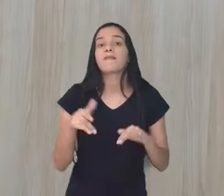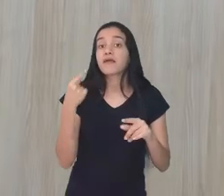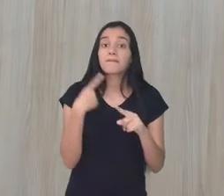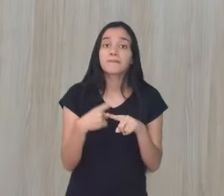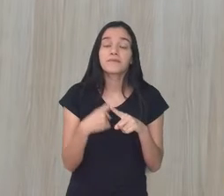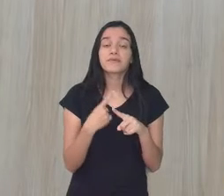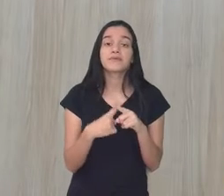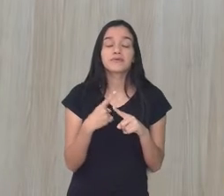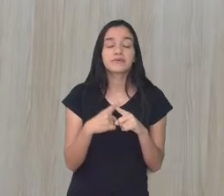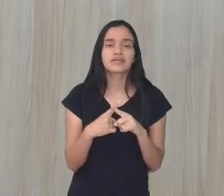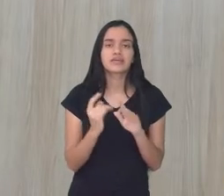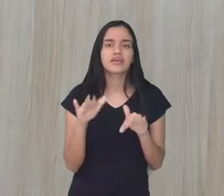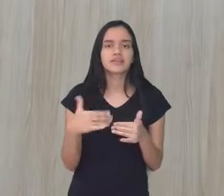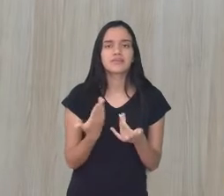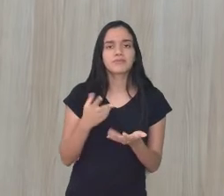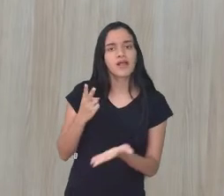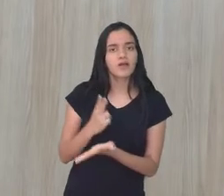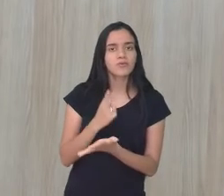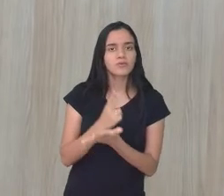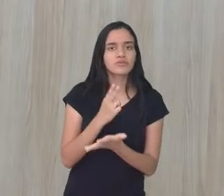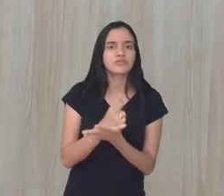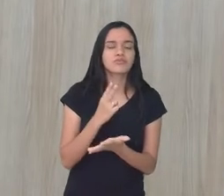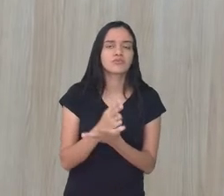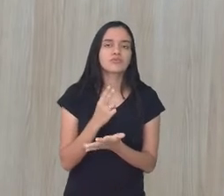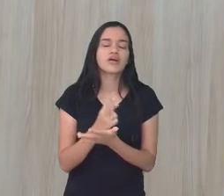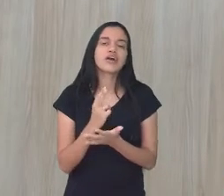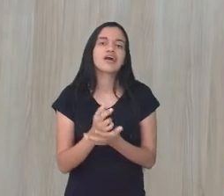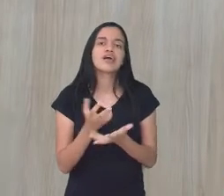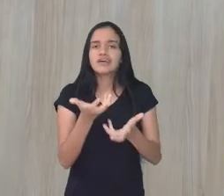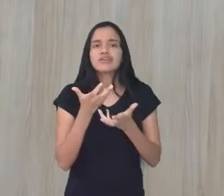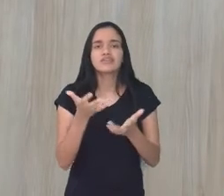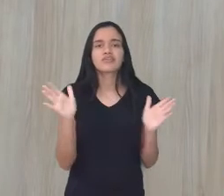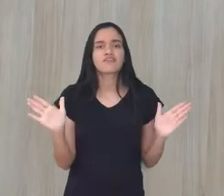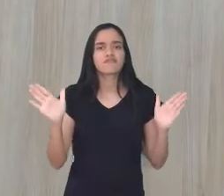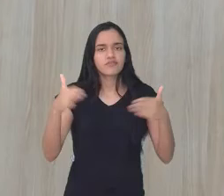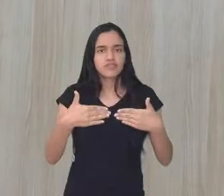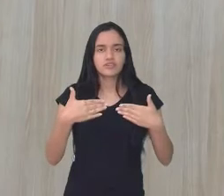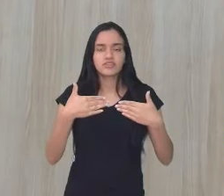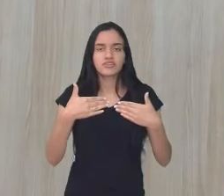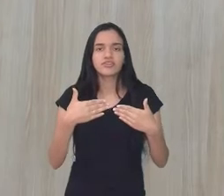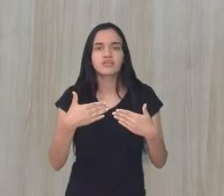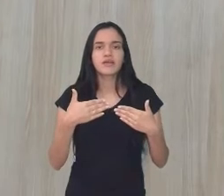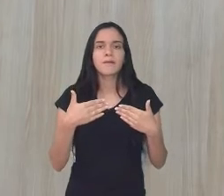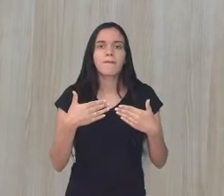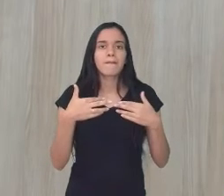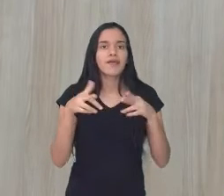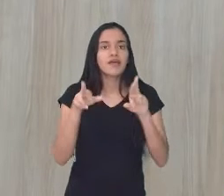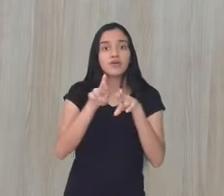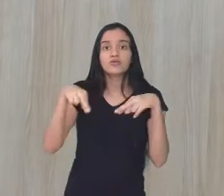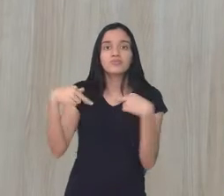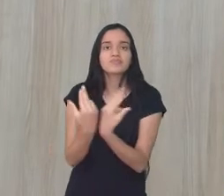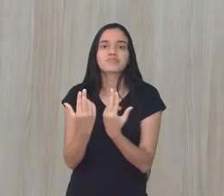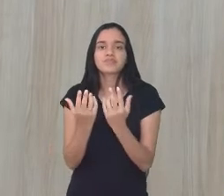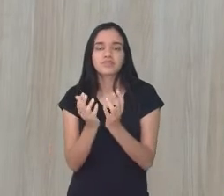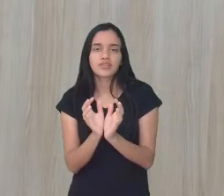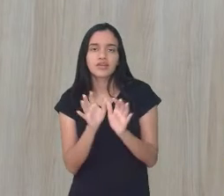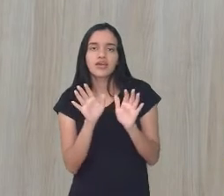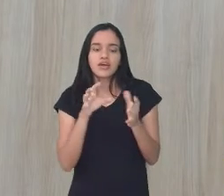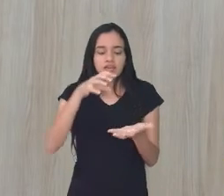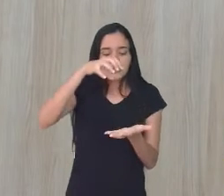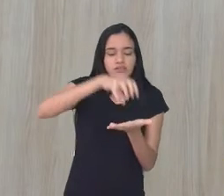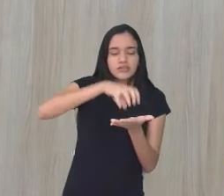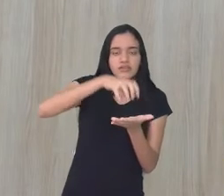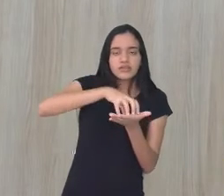porque para ele manter-se no poder, ele quis fechar todo o círculo, né, centralizar o